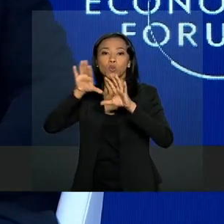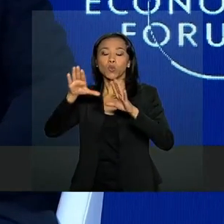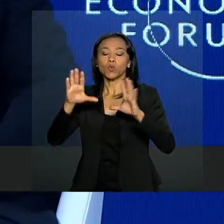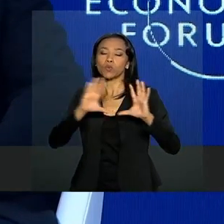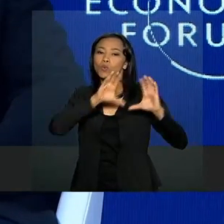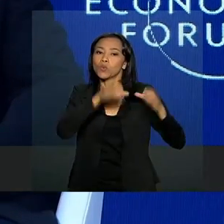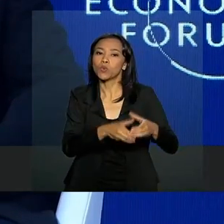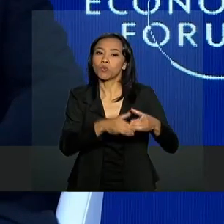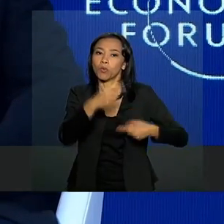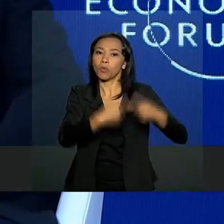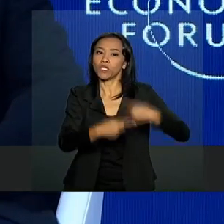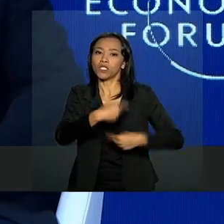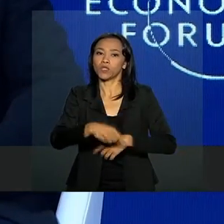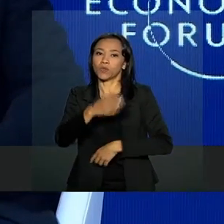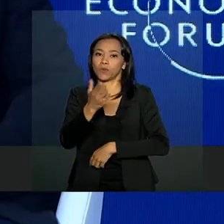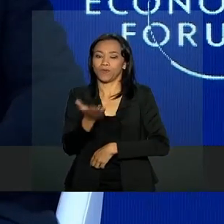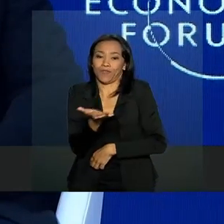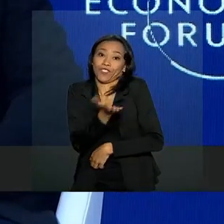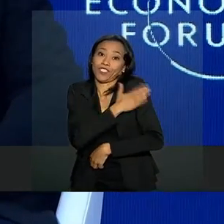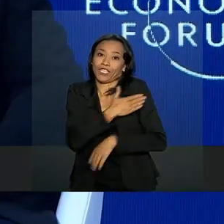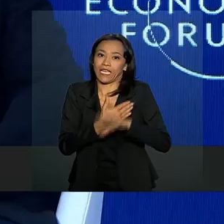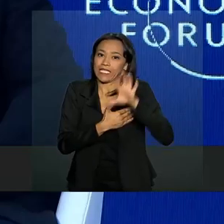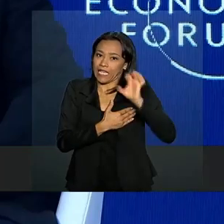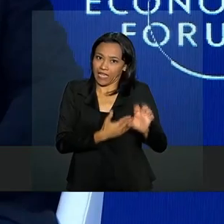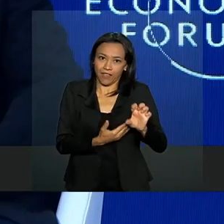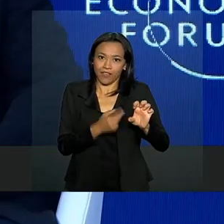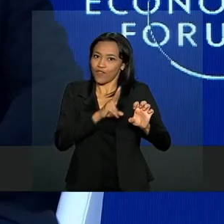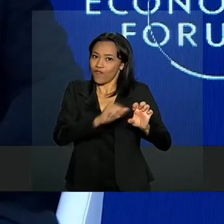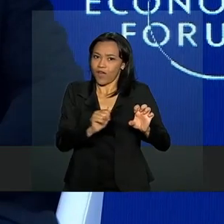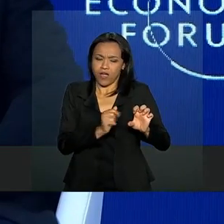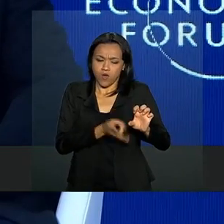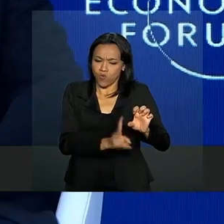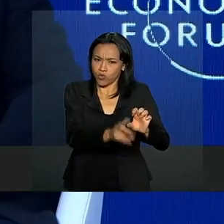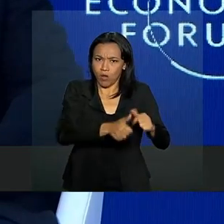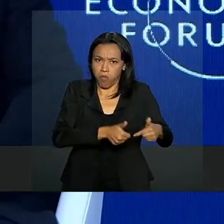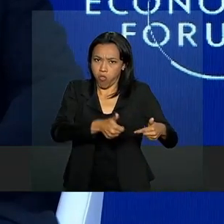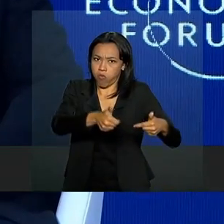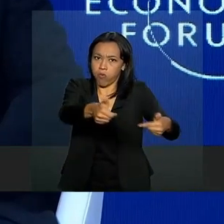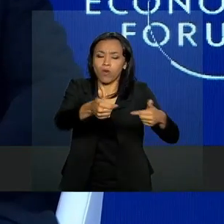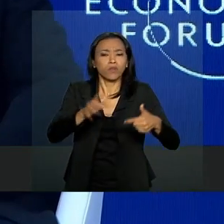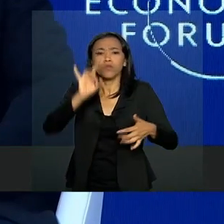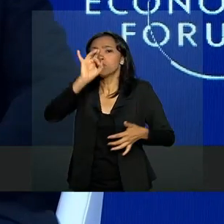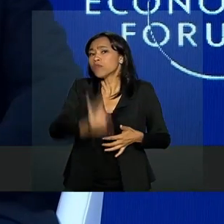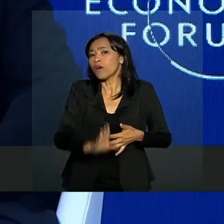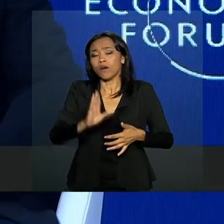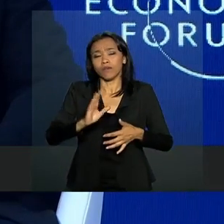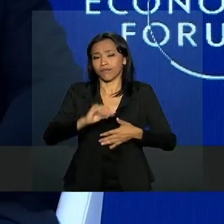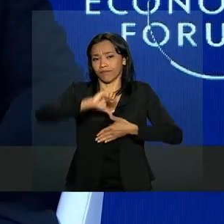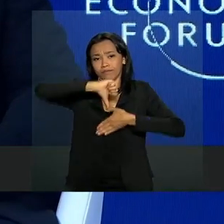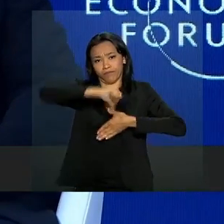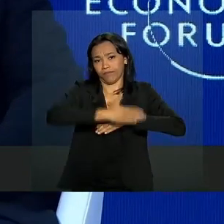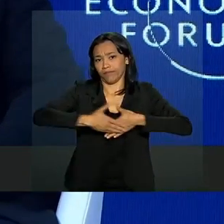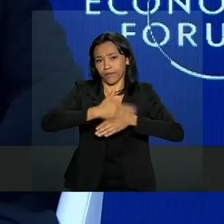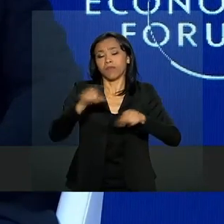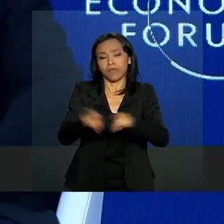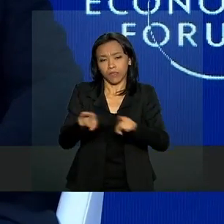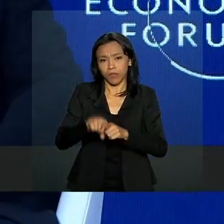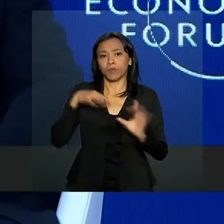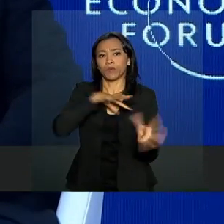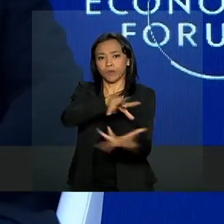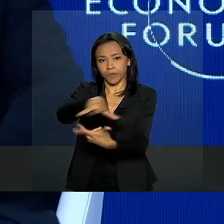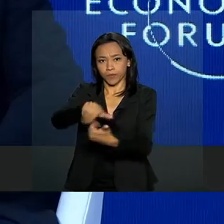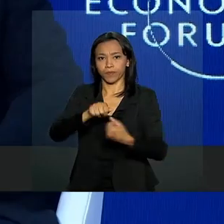prevalecerá nessa região, o que é muito bom, no meu entender, não só para a América do Sul, bem como para o mundo.